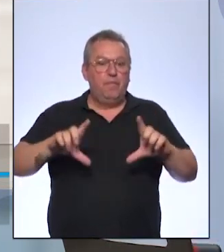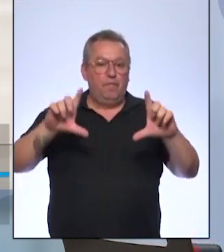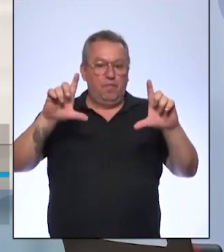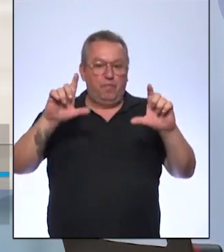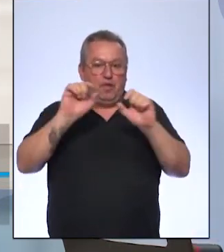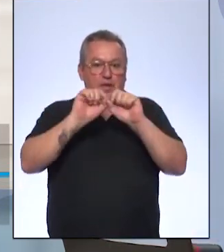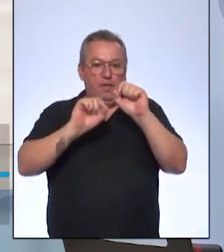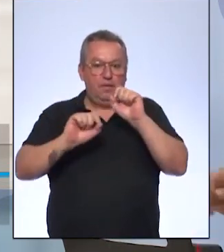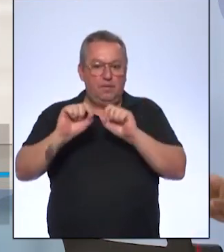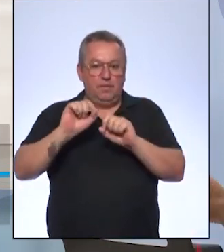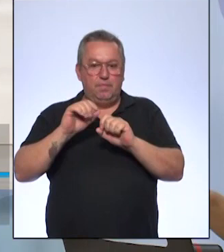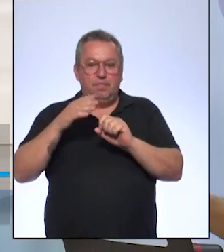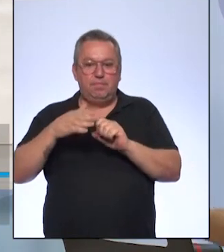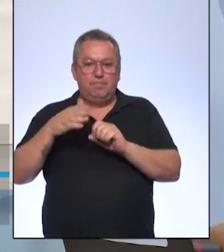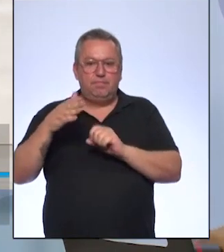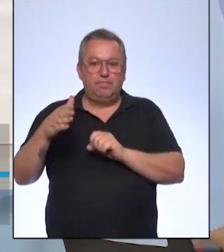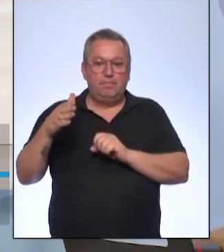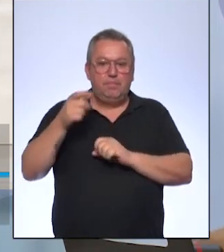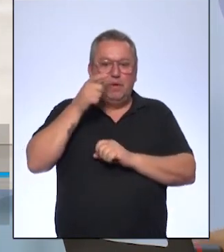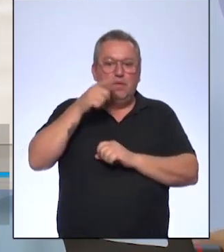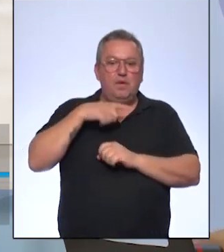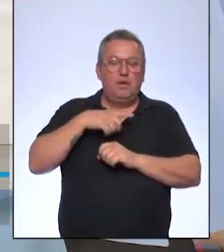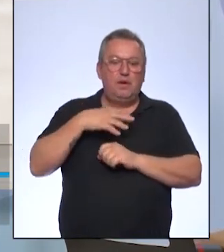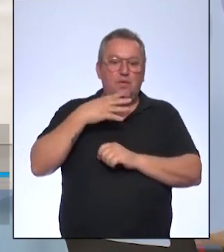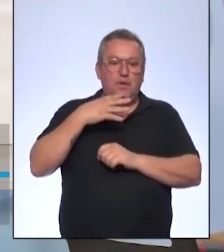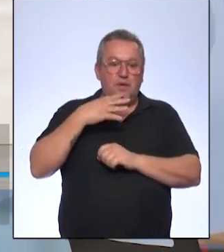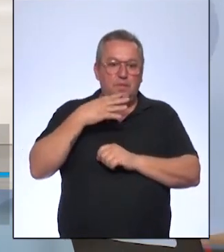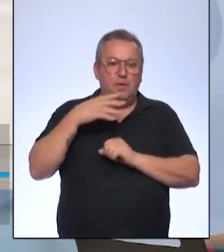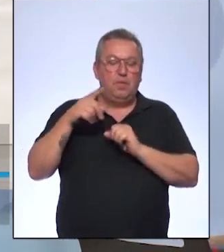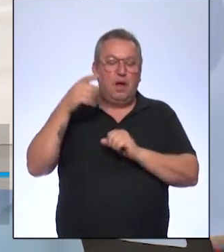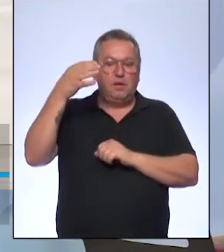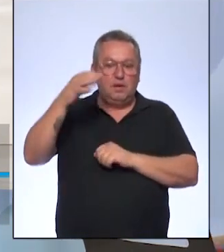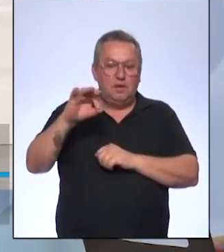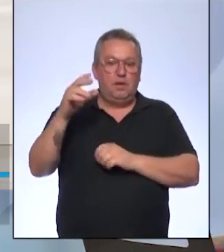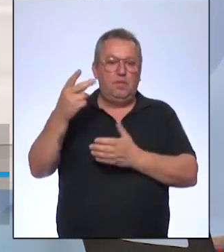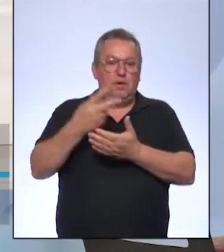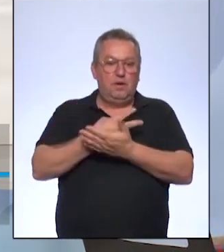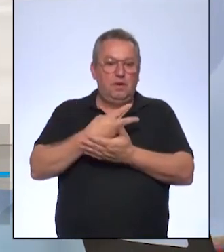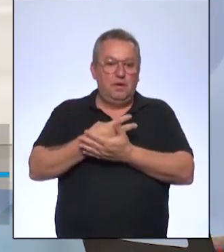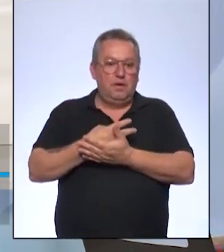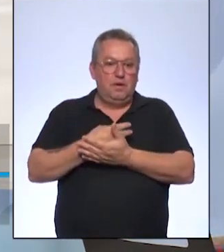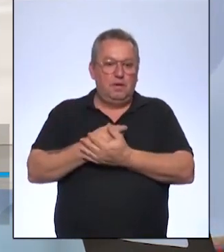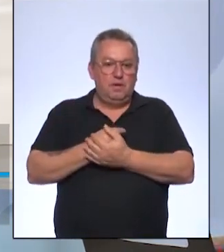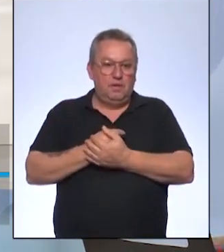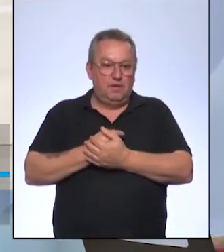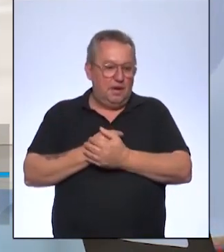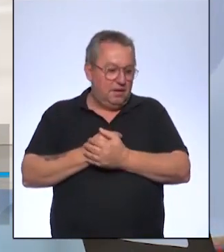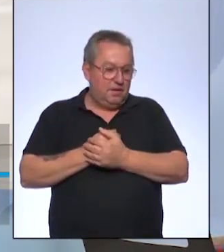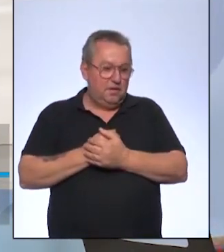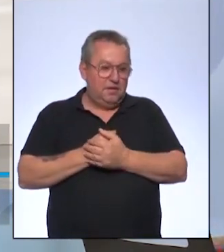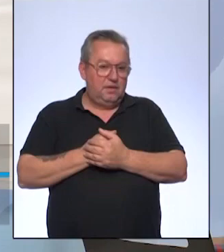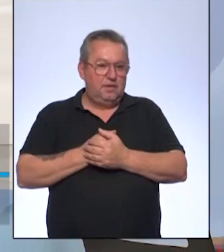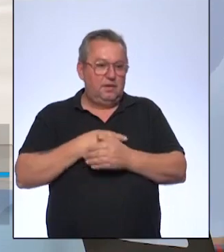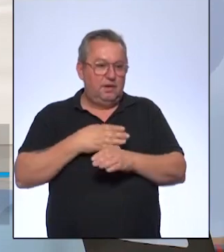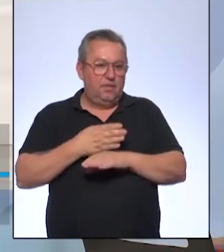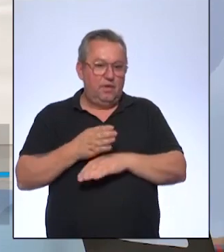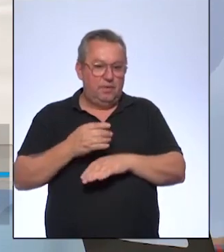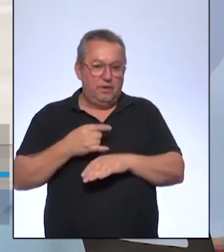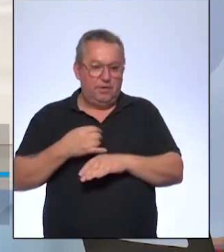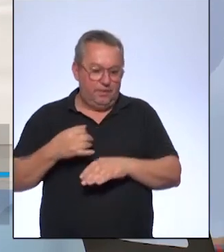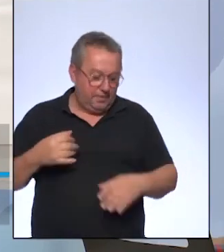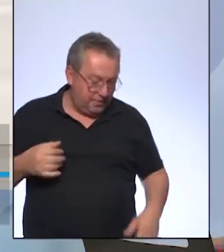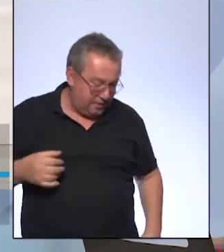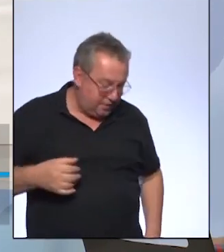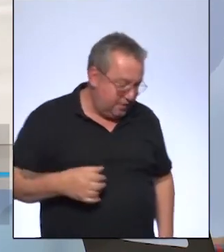fazer parte a parte para vocês, só para vocês já terem uma noção, acertei ou errei, e aí vamos entender o porquê. Qual que é a relação aqui?